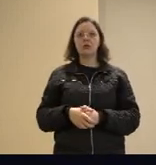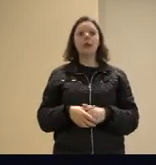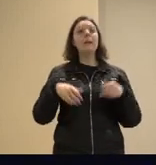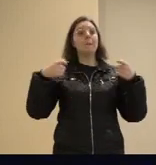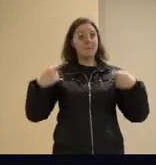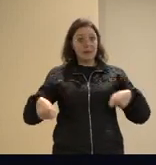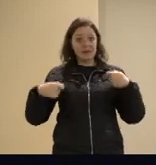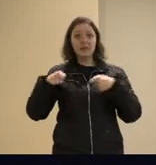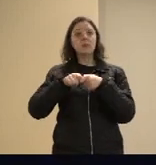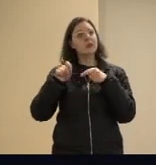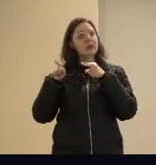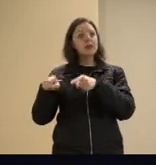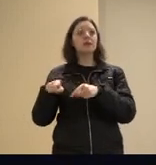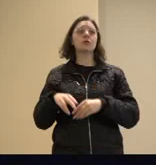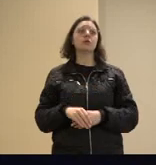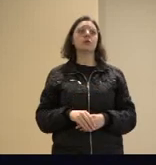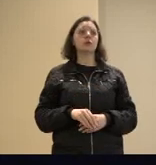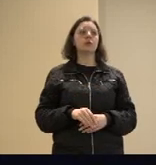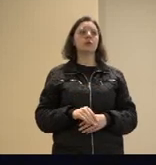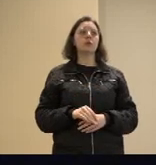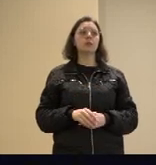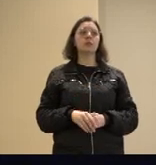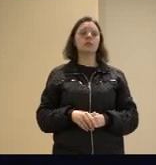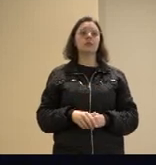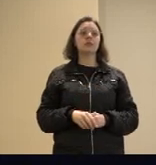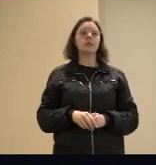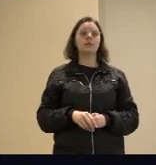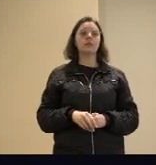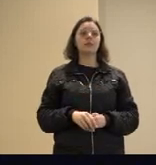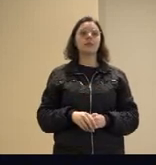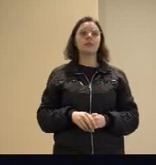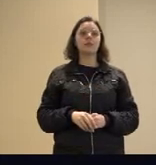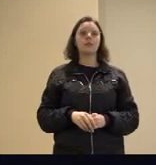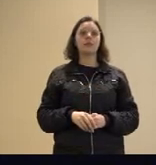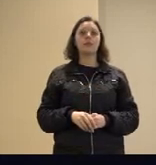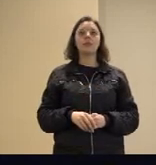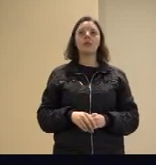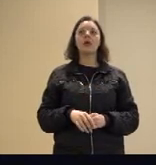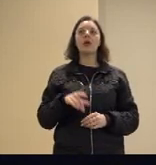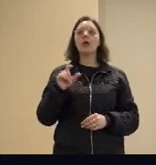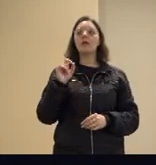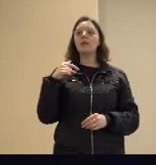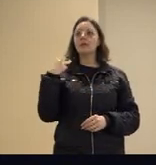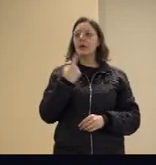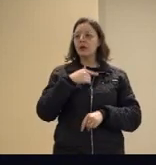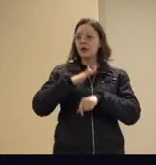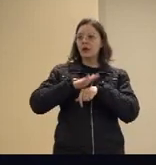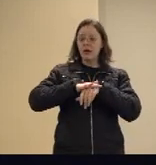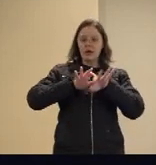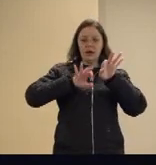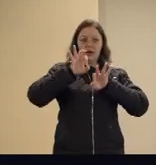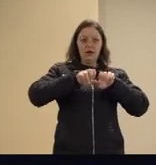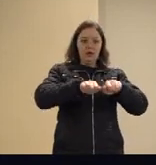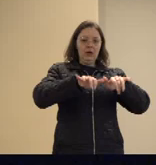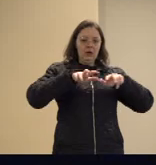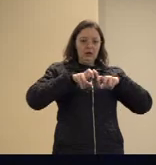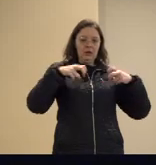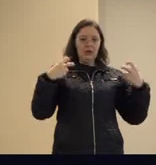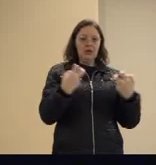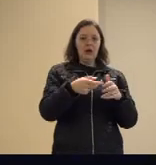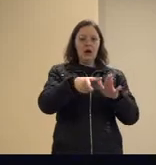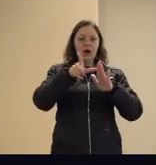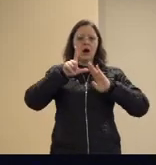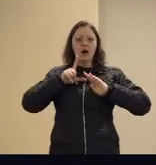precisamos disso. Então, é a visão de que, para além desta preparação da audiência concentrada, nós temos que nos